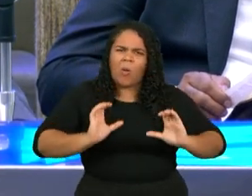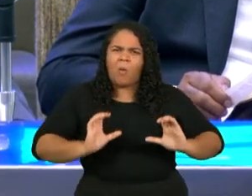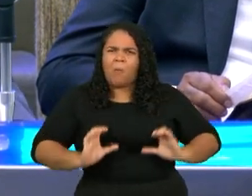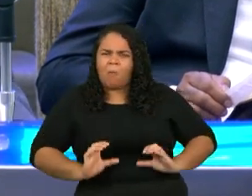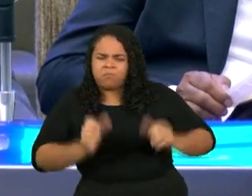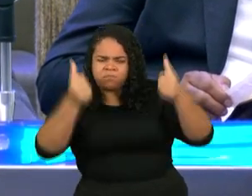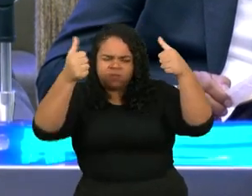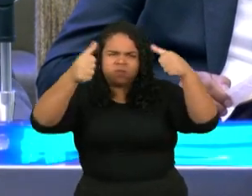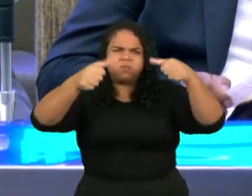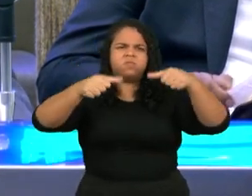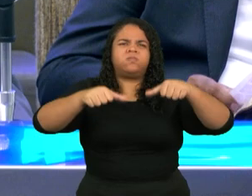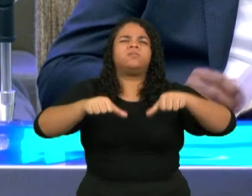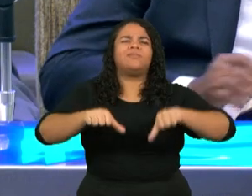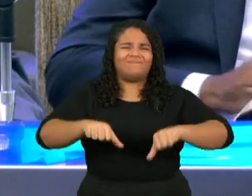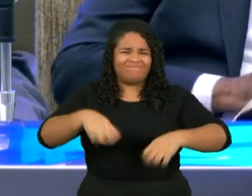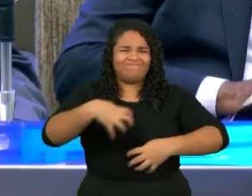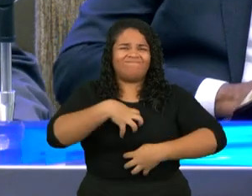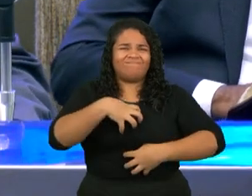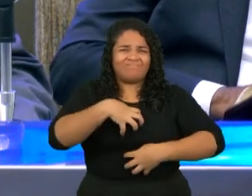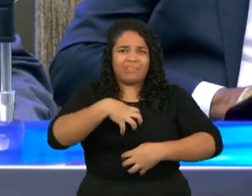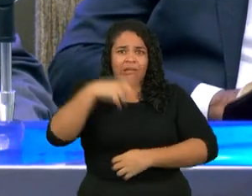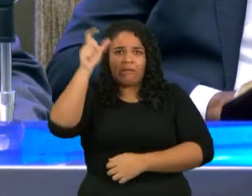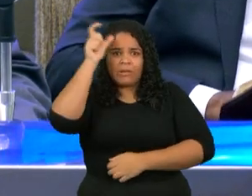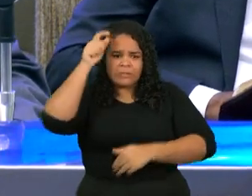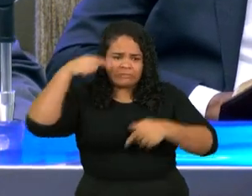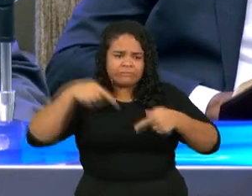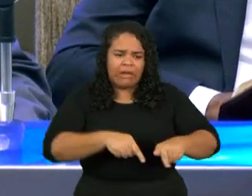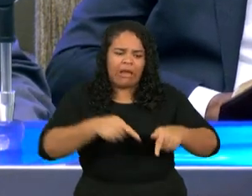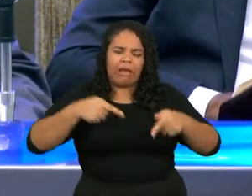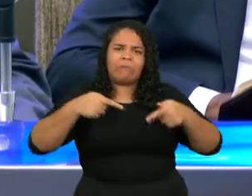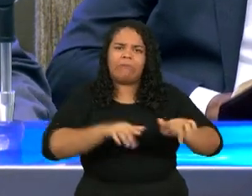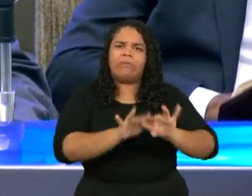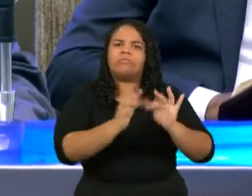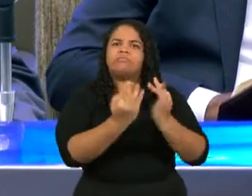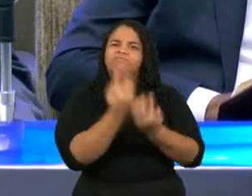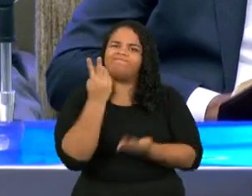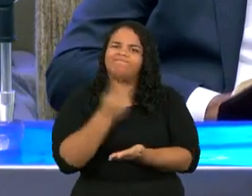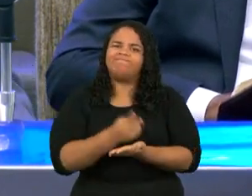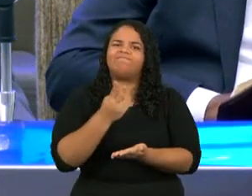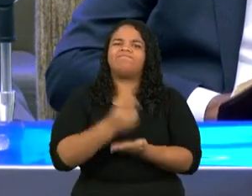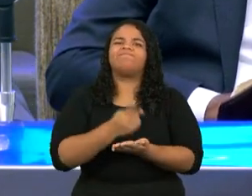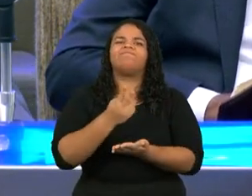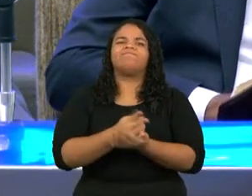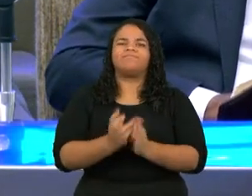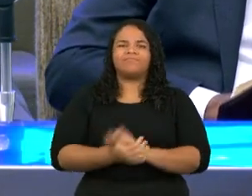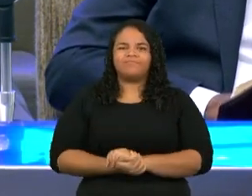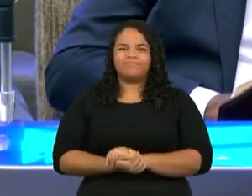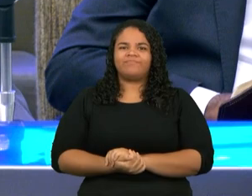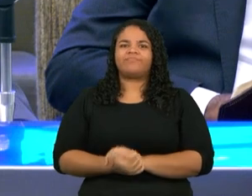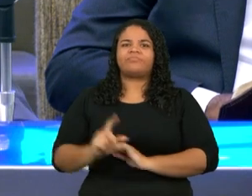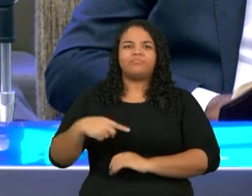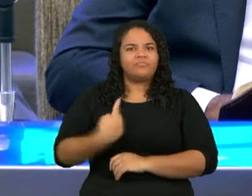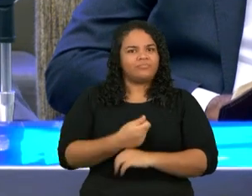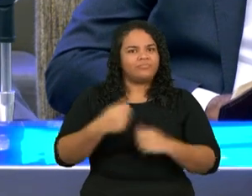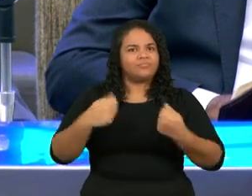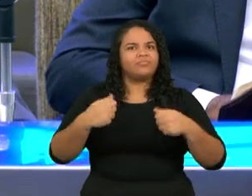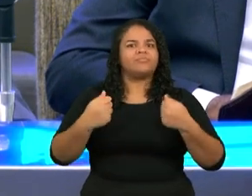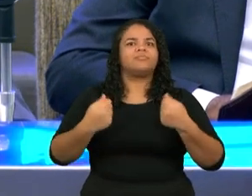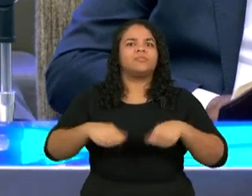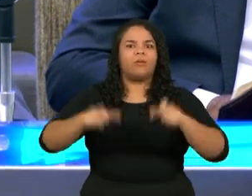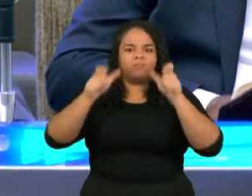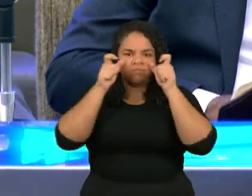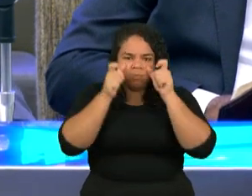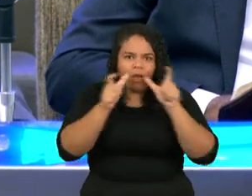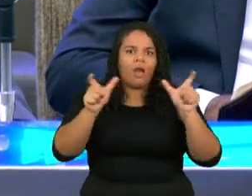espiritualmente pelo inimigo das nossas almas com mais razão devemos velar devemos